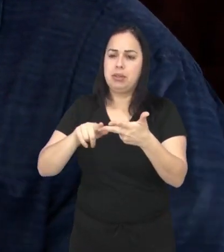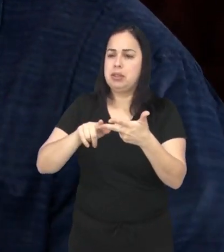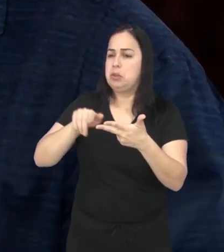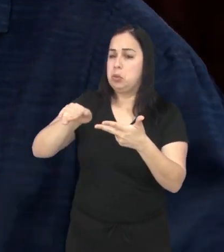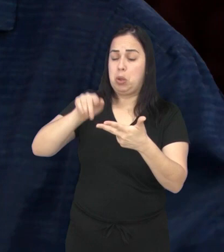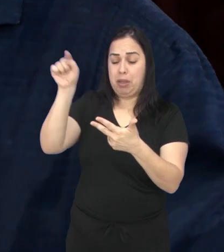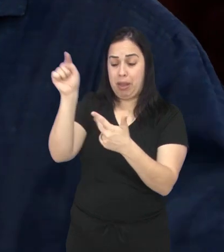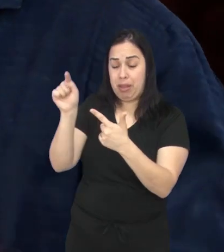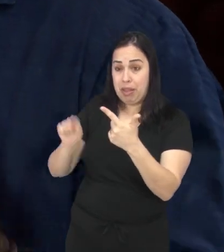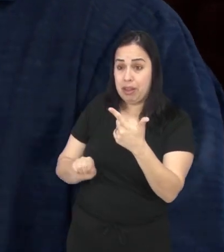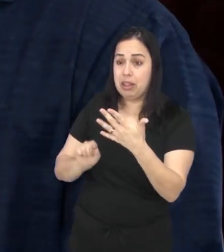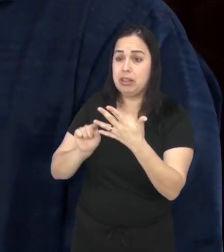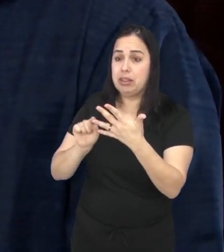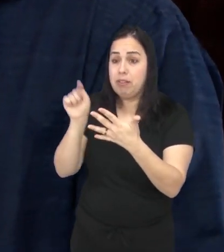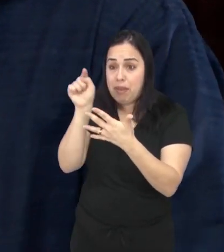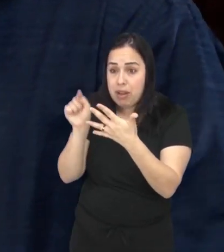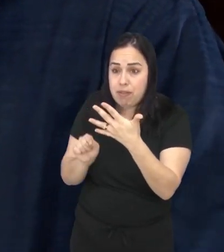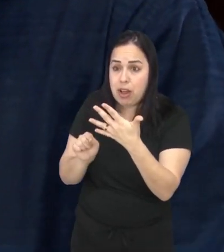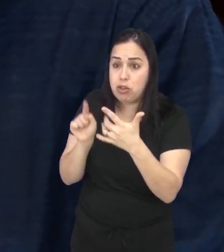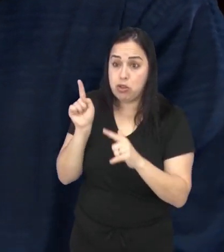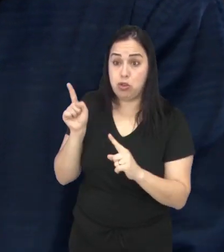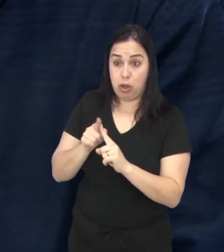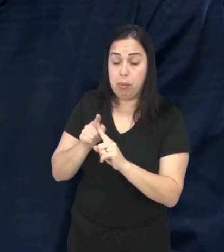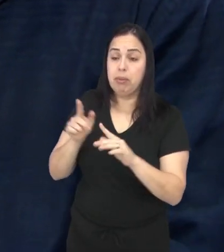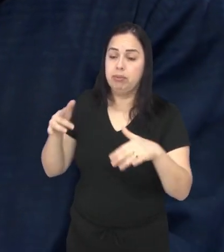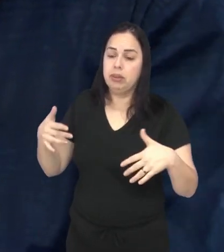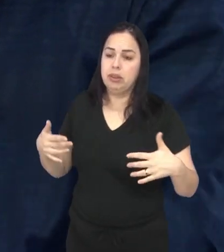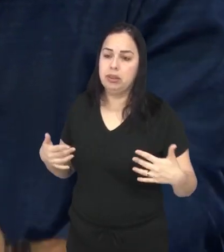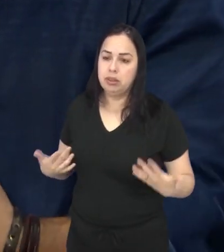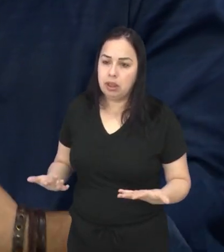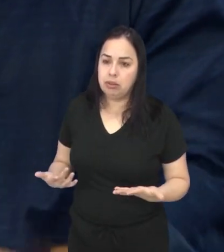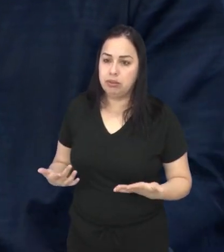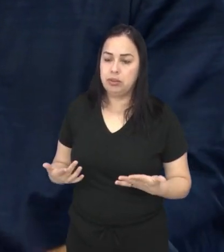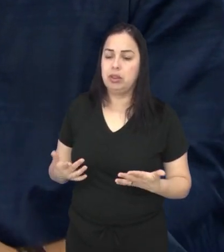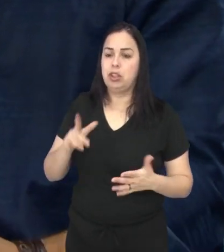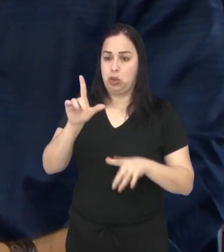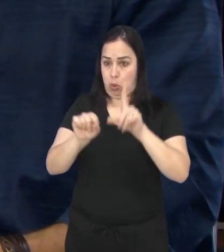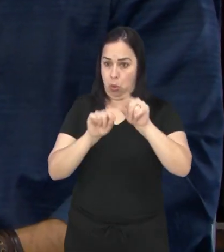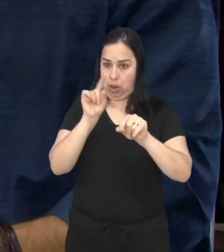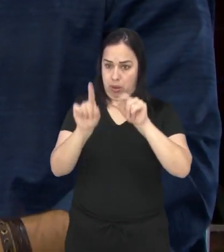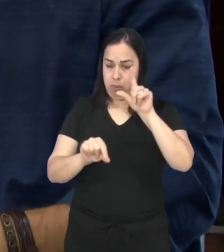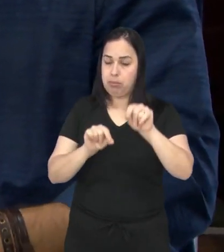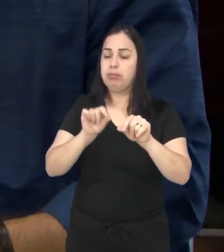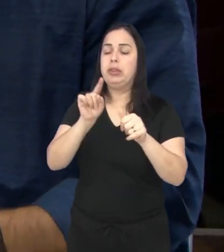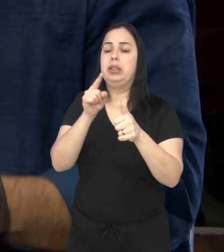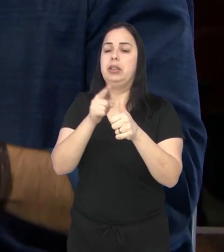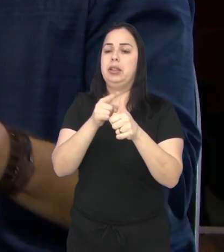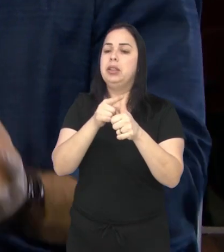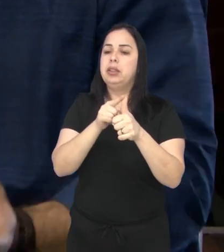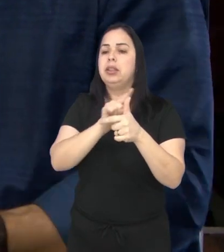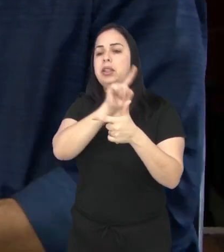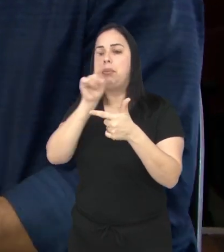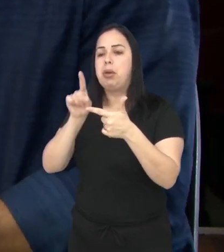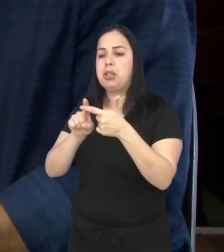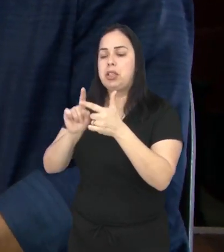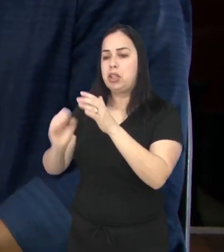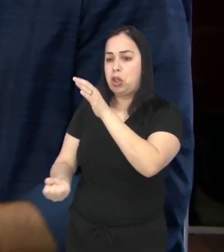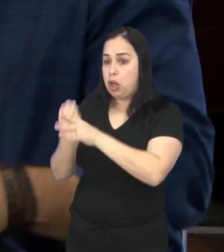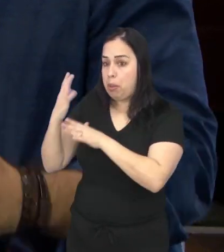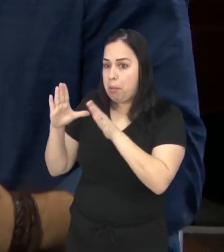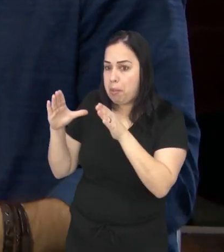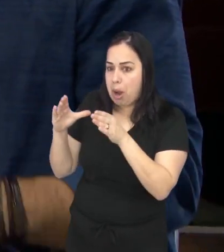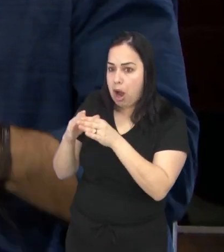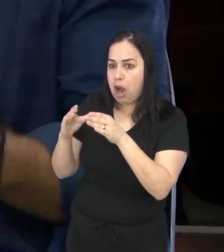rap, trap, então vários gêneros. E aí após isso formamos aí uma